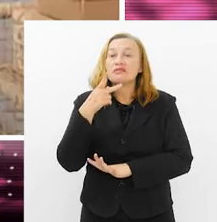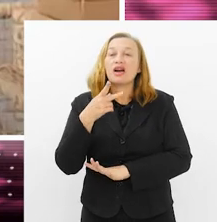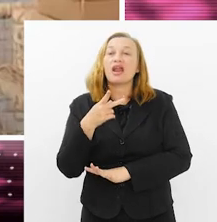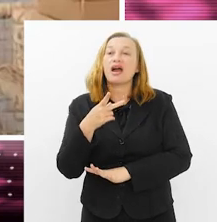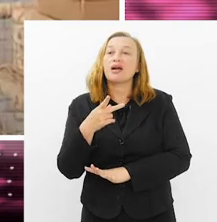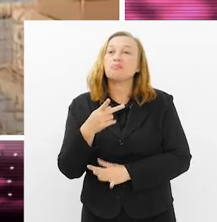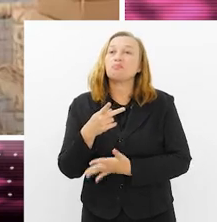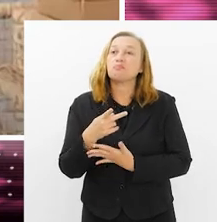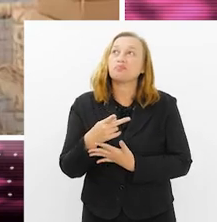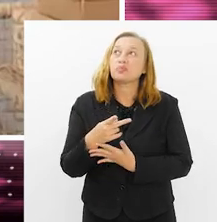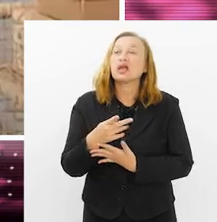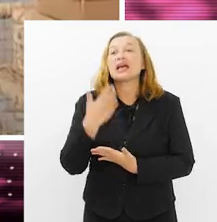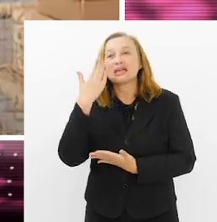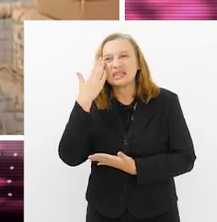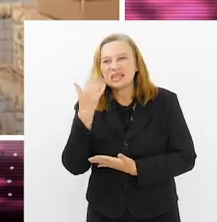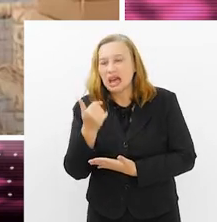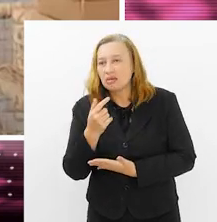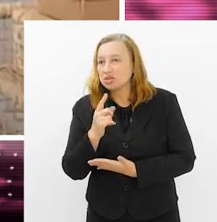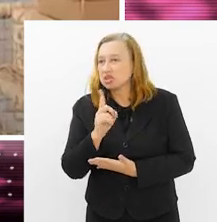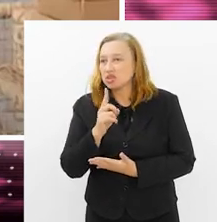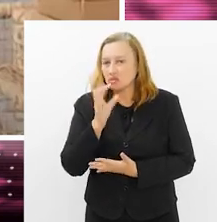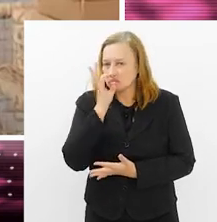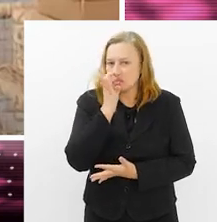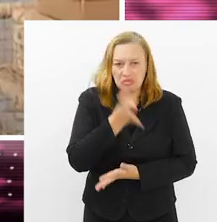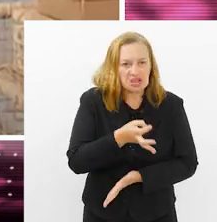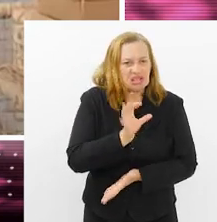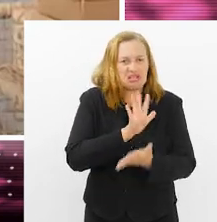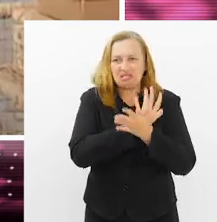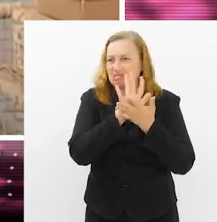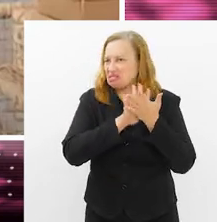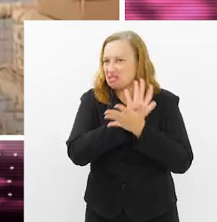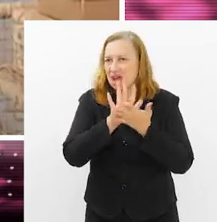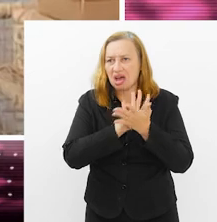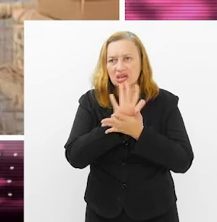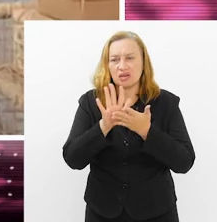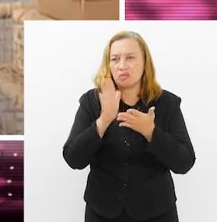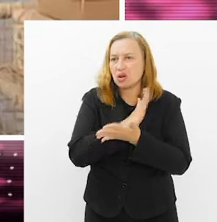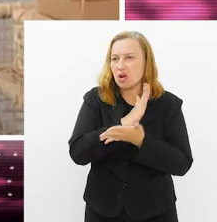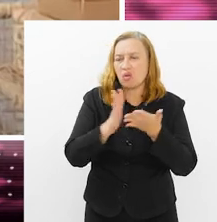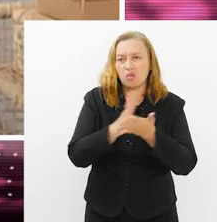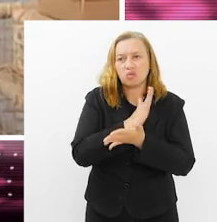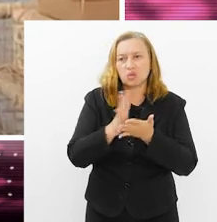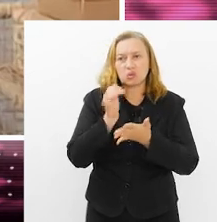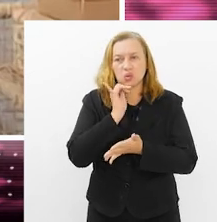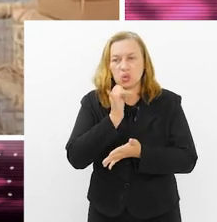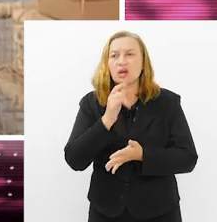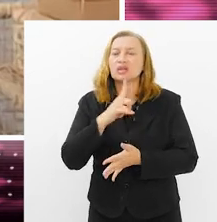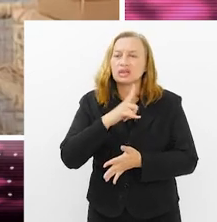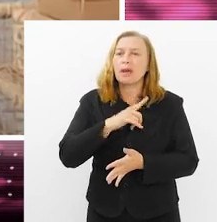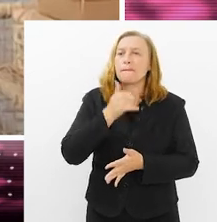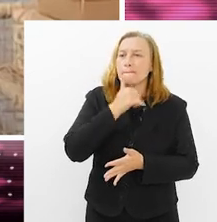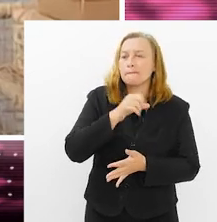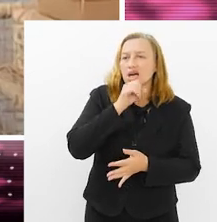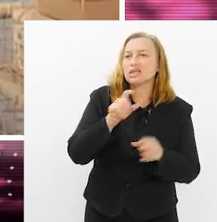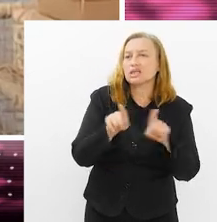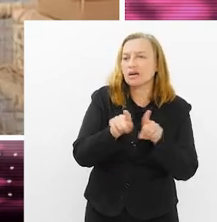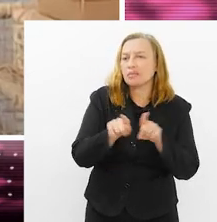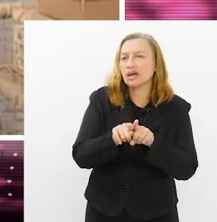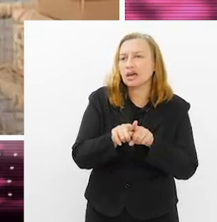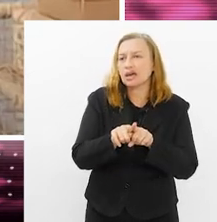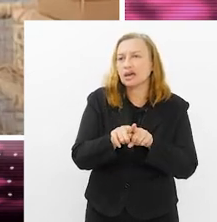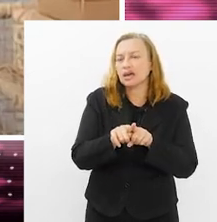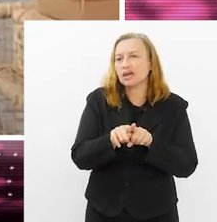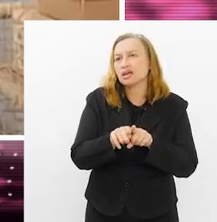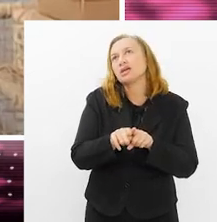à vontade para falar comigo, sabem que não serão julgadas, né, por determinados depoimentos. Então, tem mães